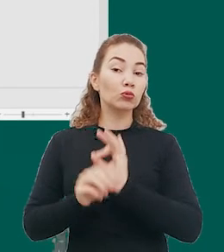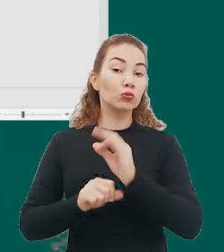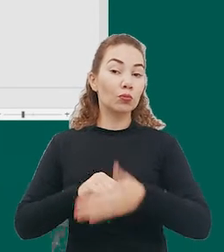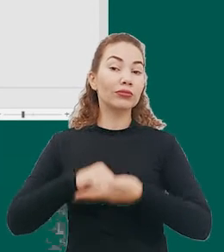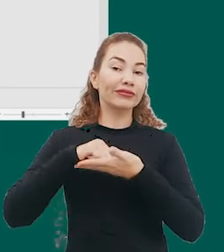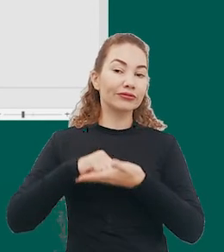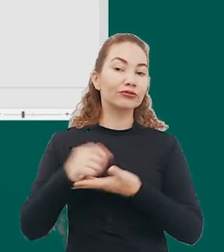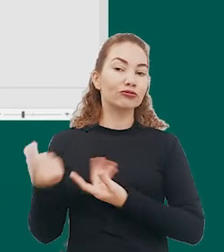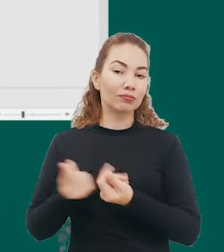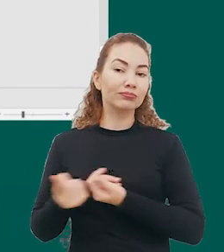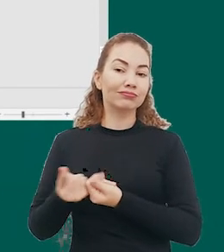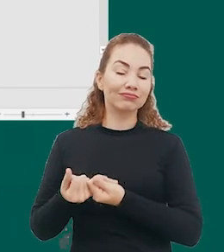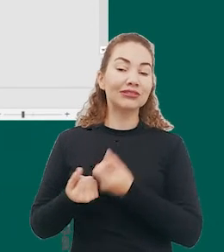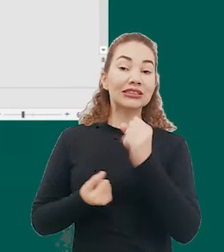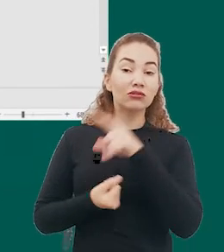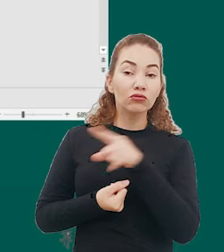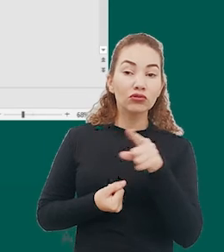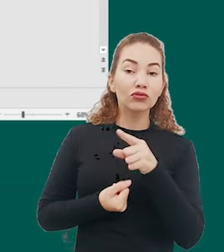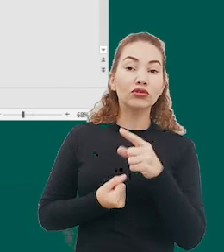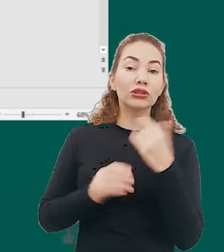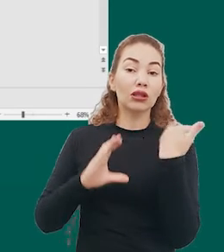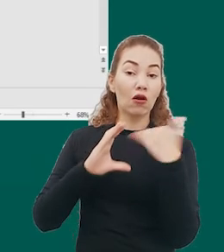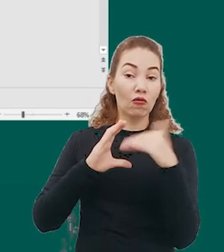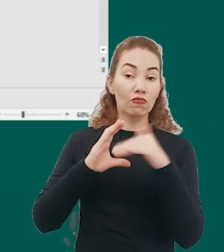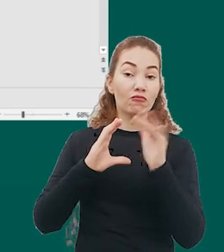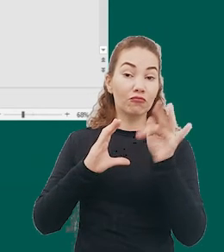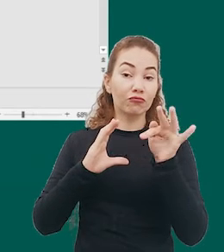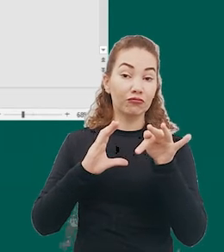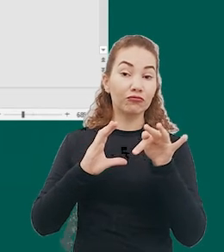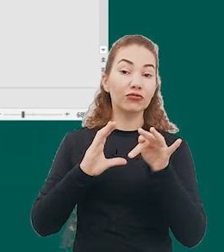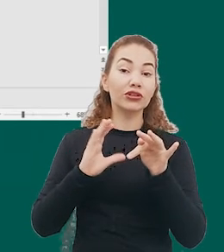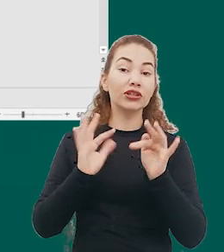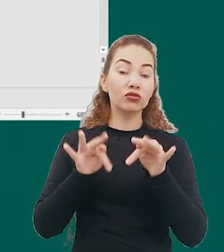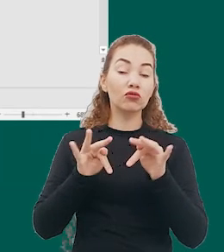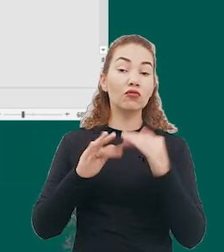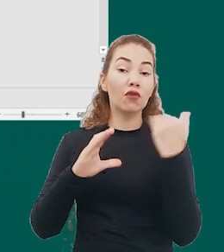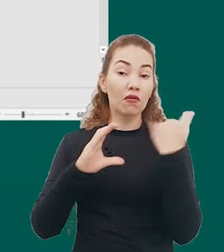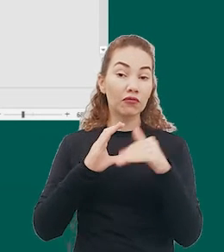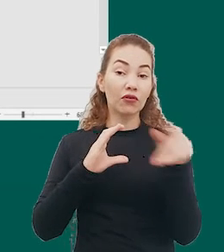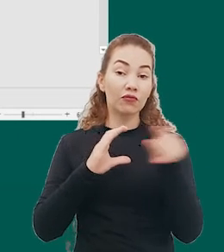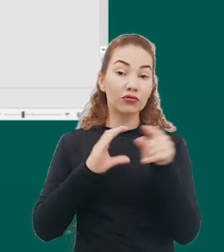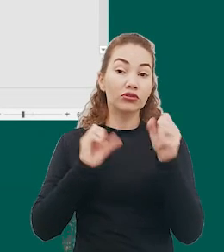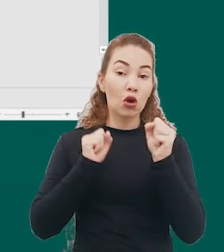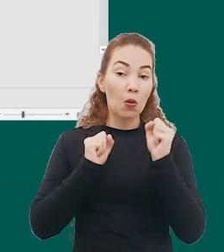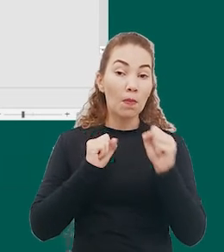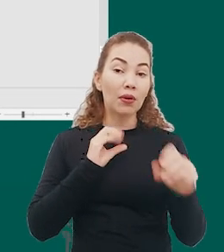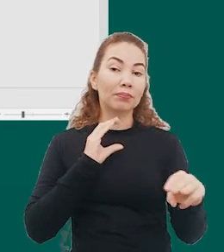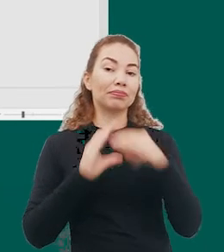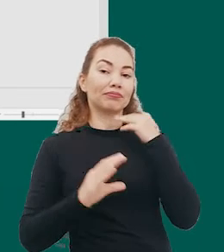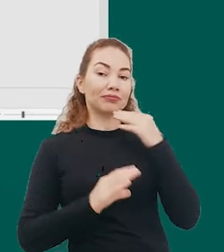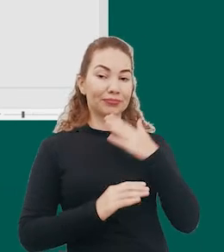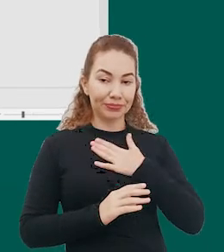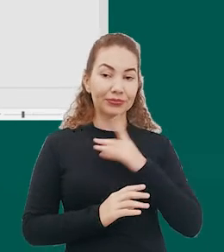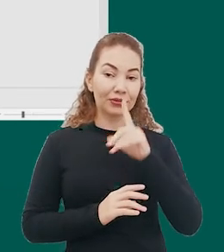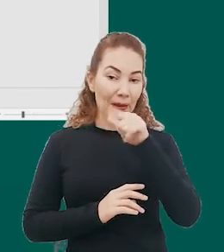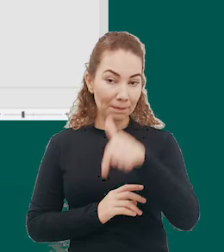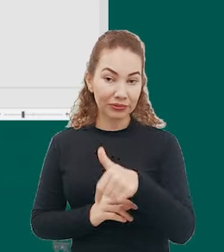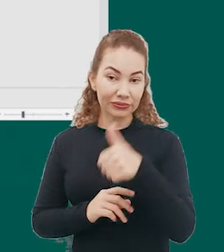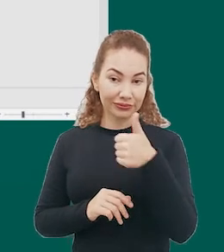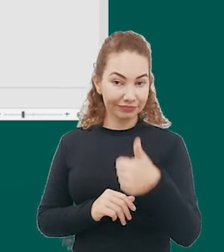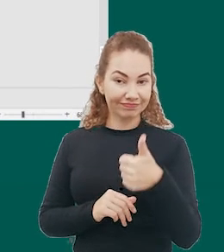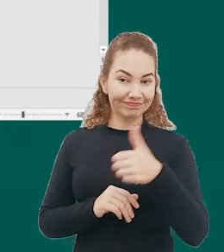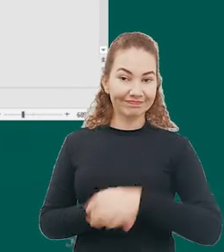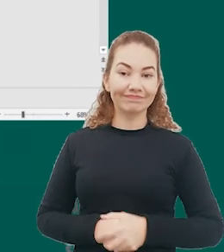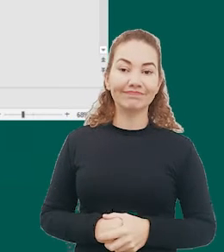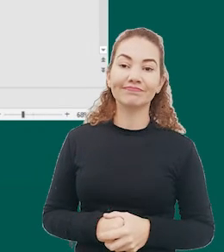No final, eu vou deixar para vocês o e-mail do projeto, onde vocês podem estar entrando em contato conosco, certo?